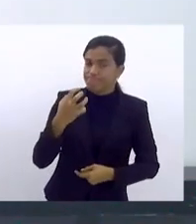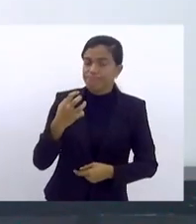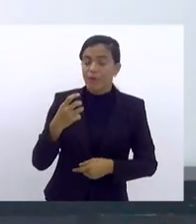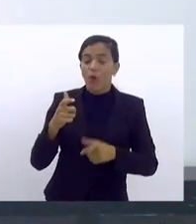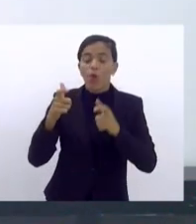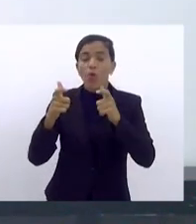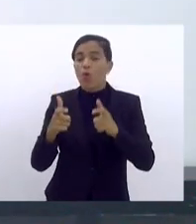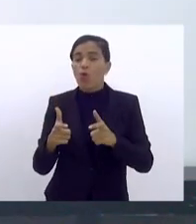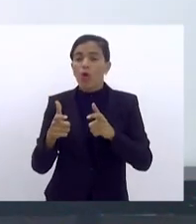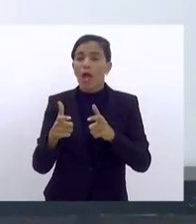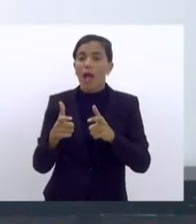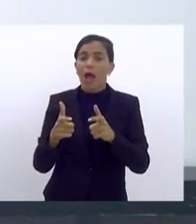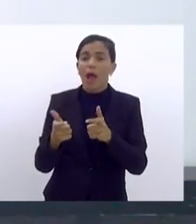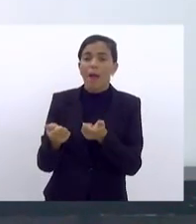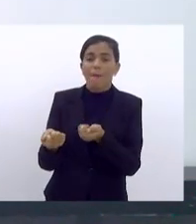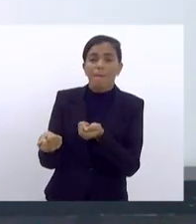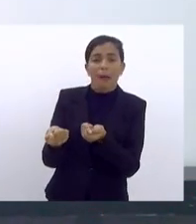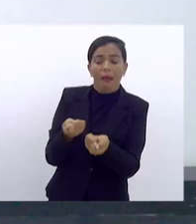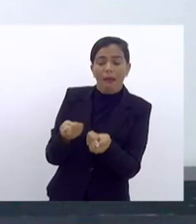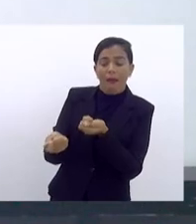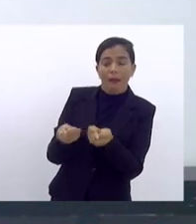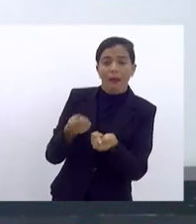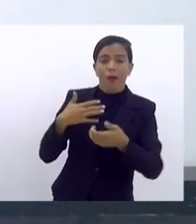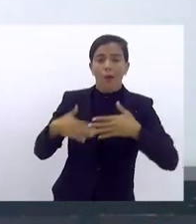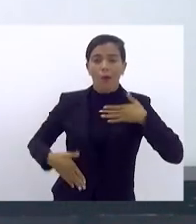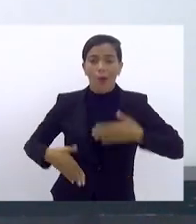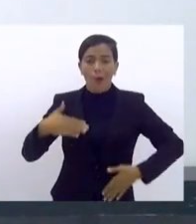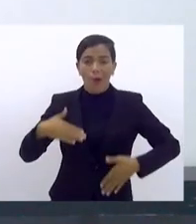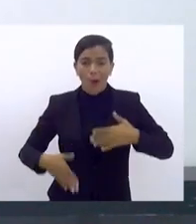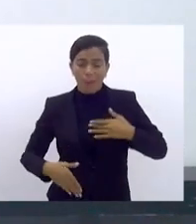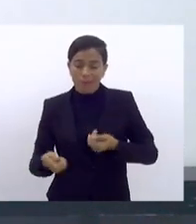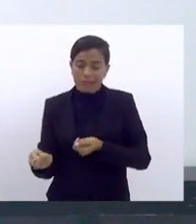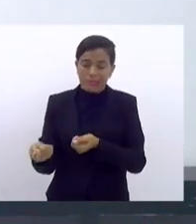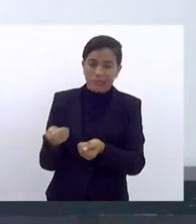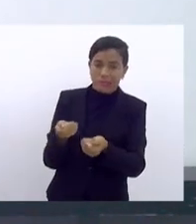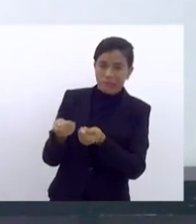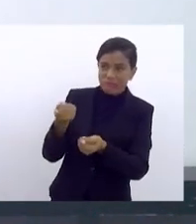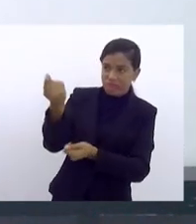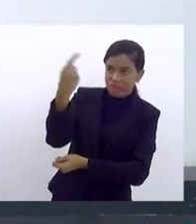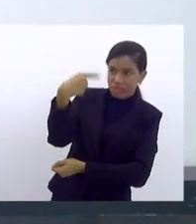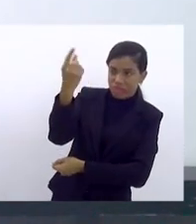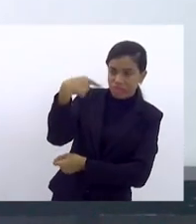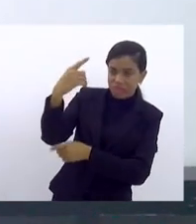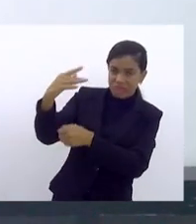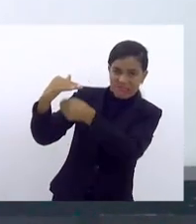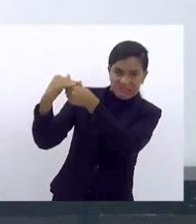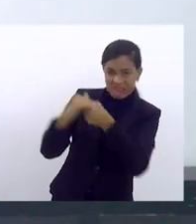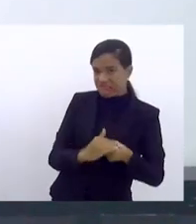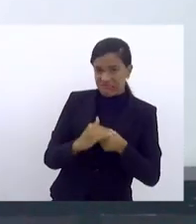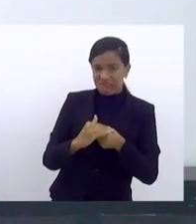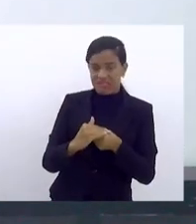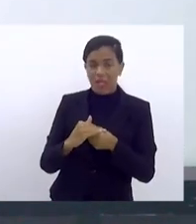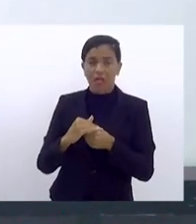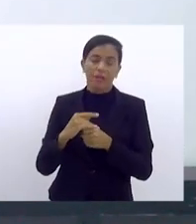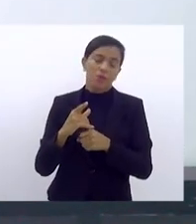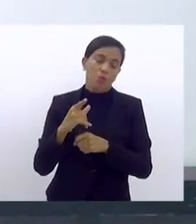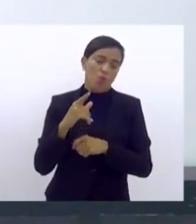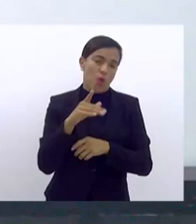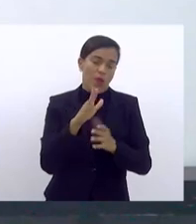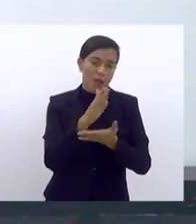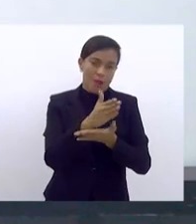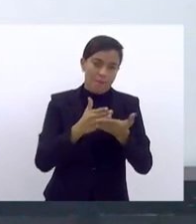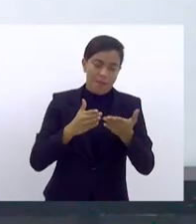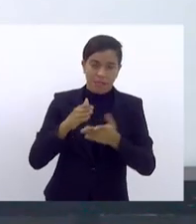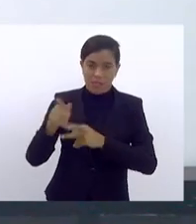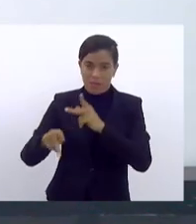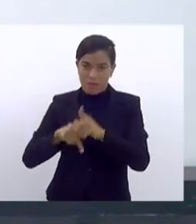adestramento dos corpos e disciplinamento forçado de uma parcela grande da população especialmente